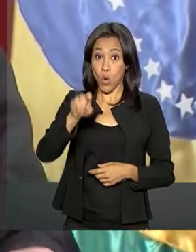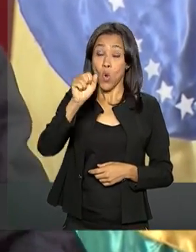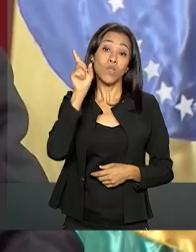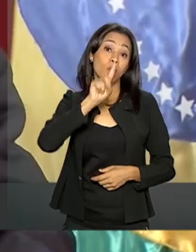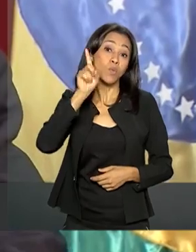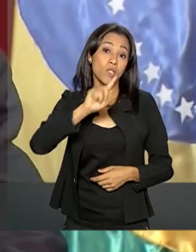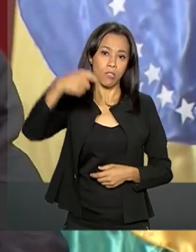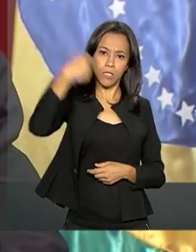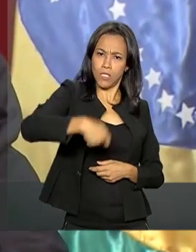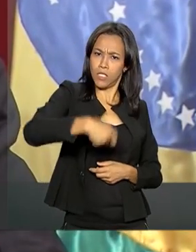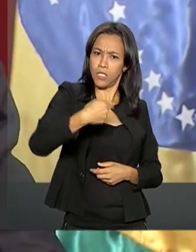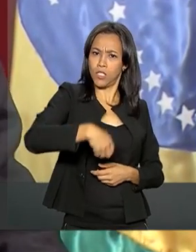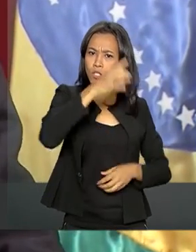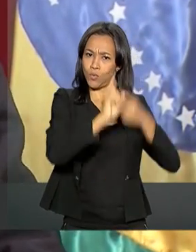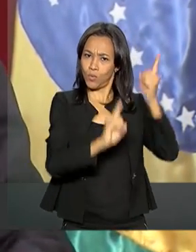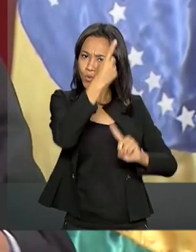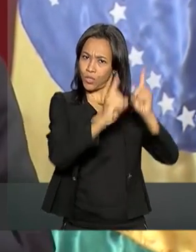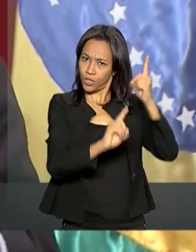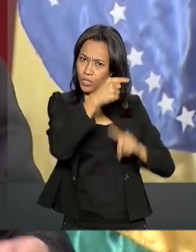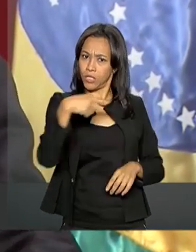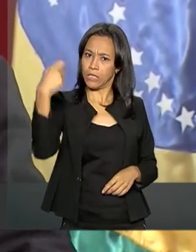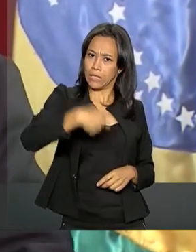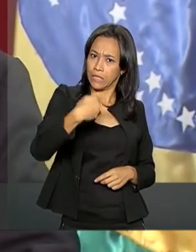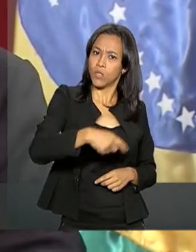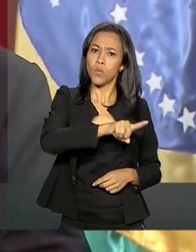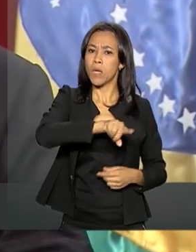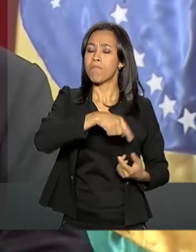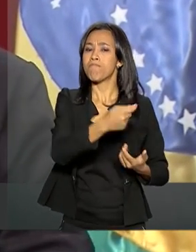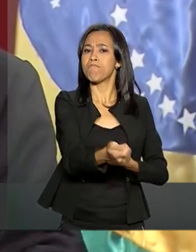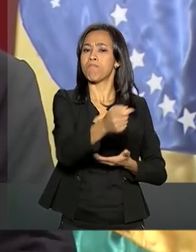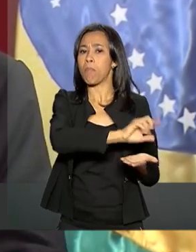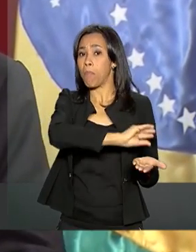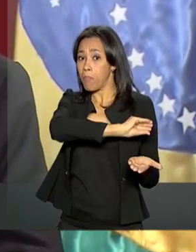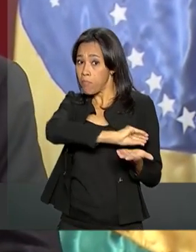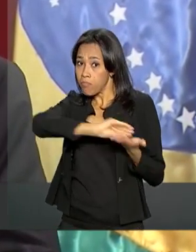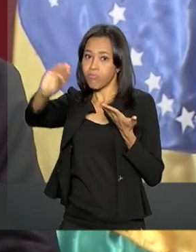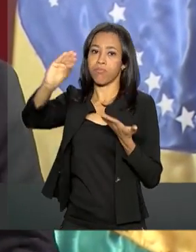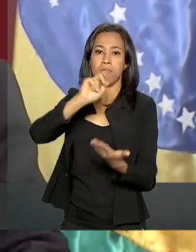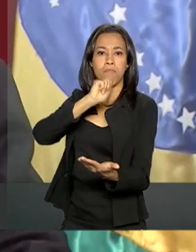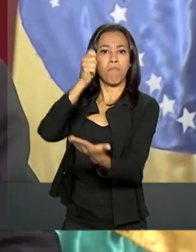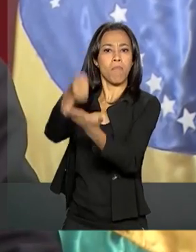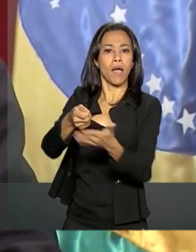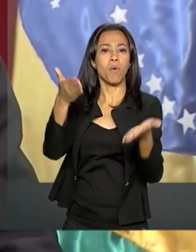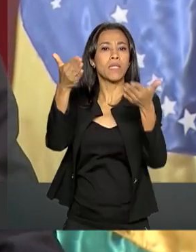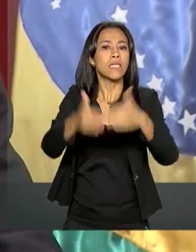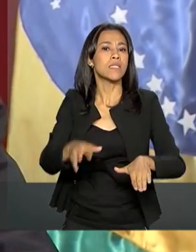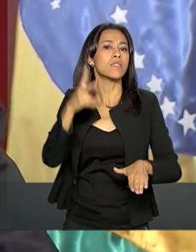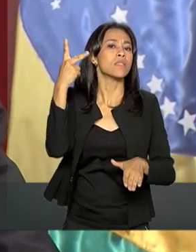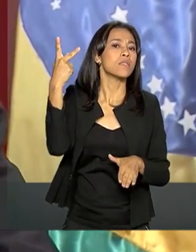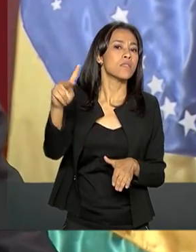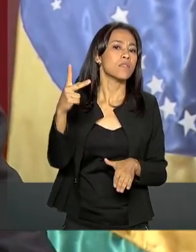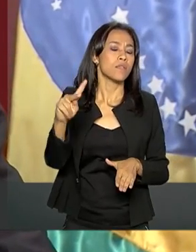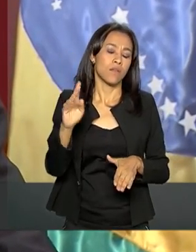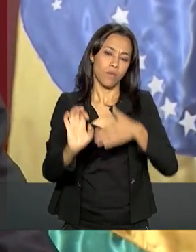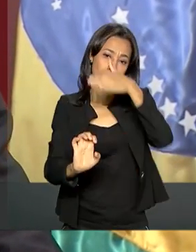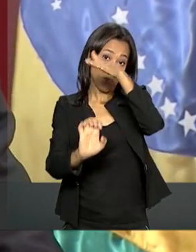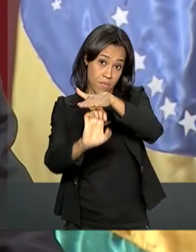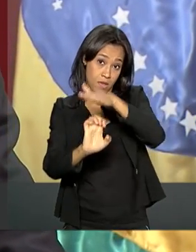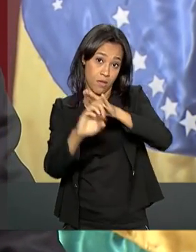Chile, através de um verdadeiro ultimátum, o pagamento de uma grande indenização à empresa norte-americana. E